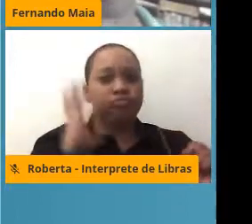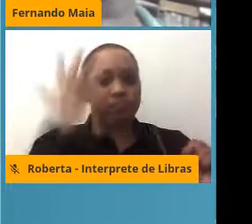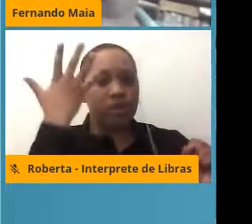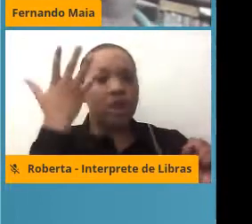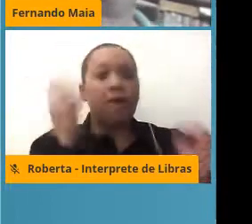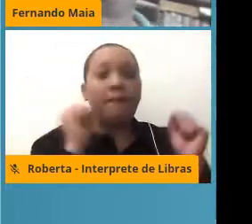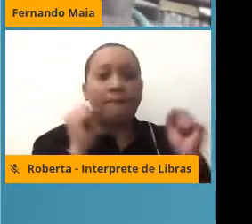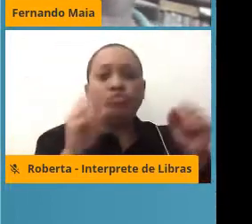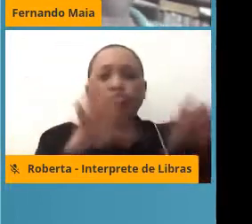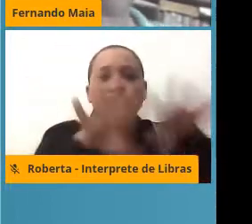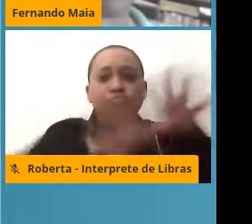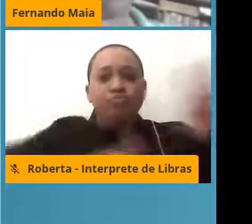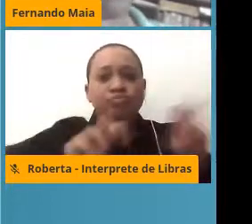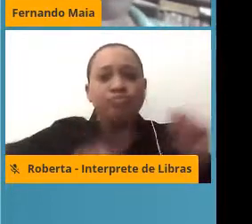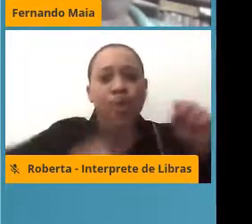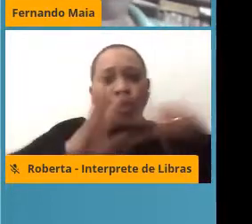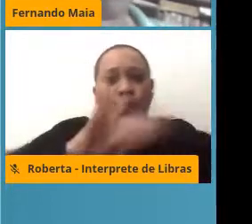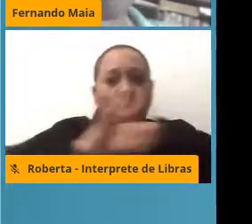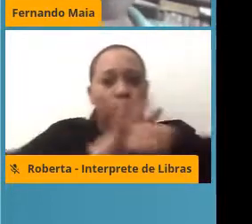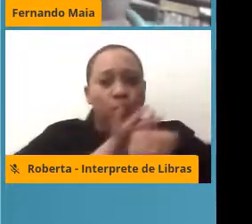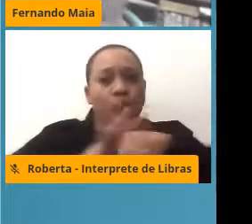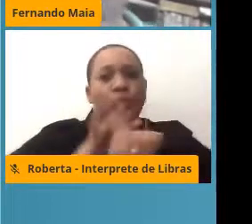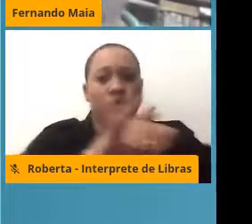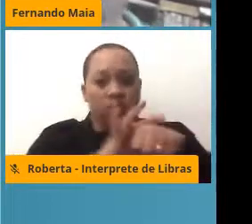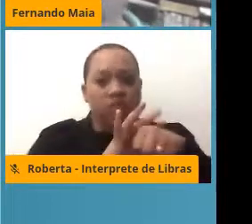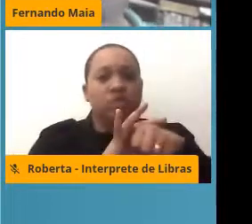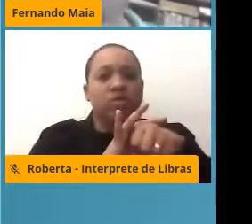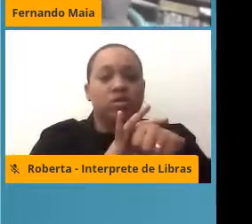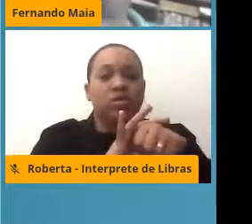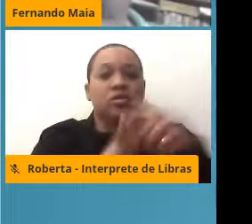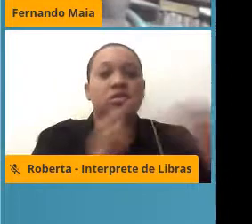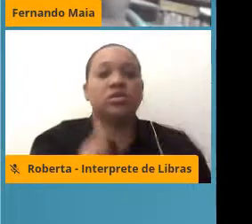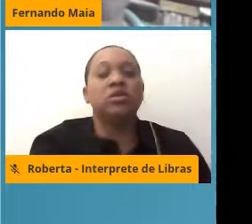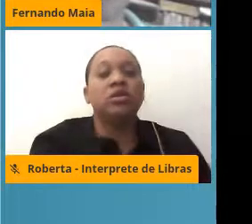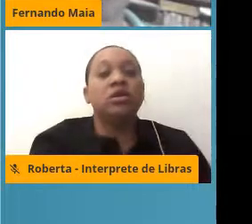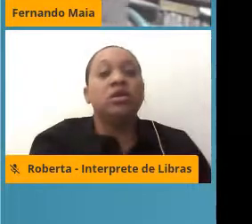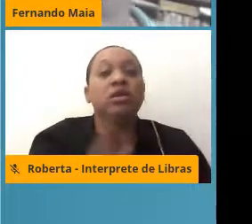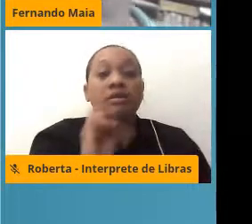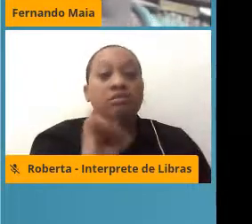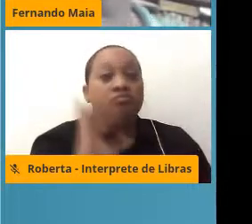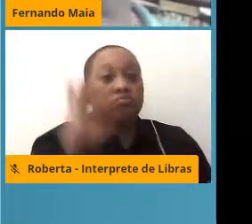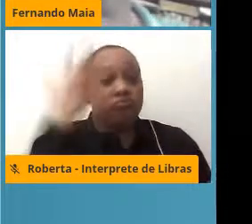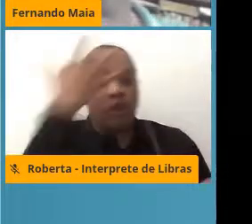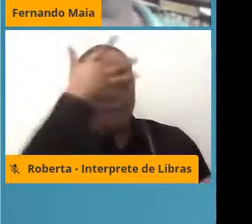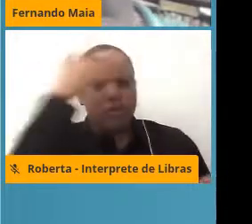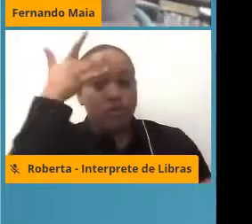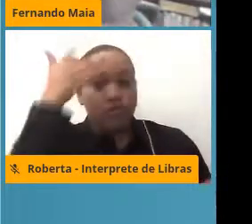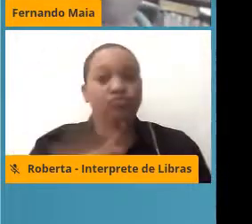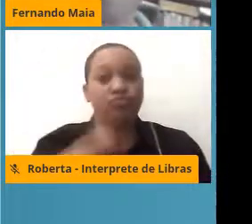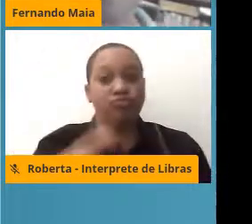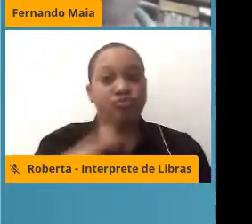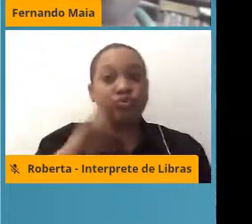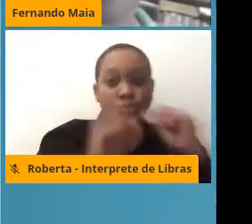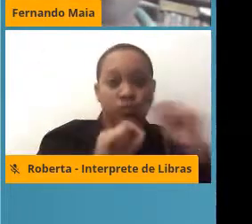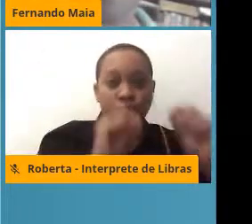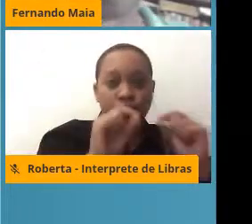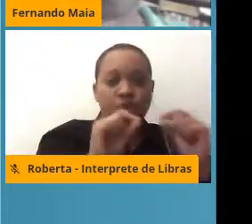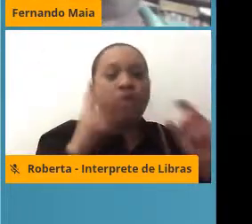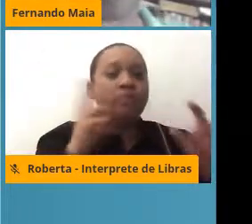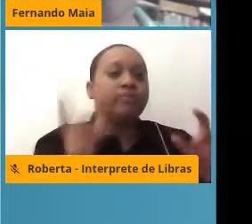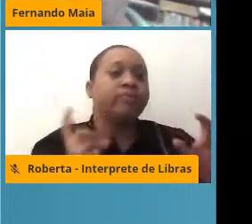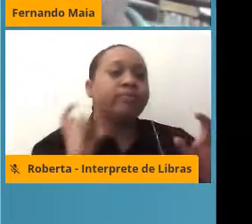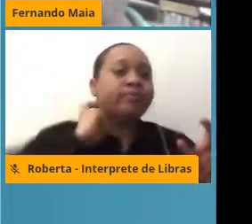causar doença, há evidências de que quando um hospedeiro, por exemplo, um morcego frequente de